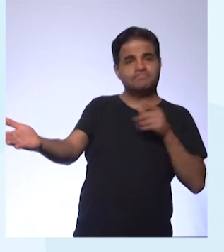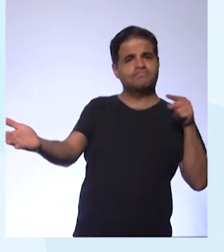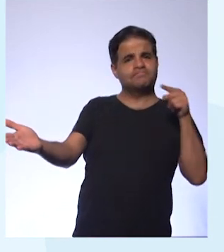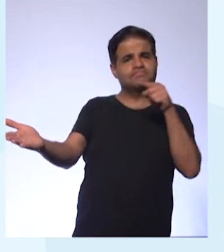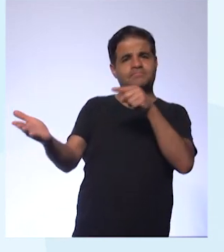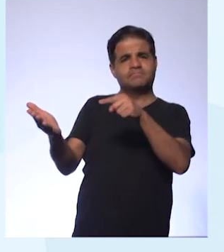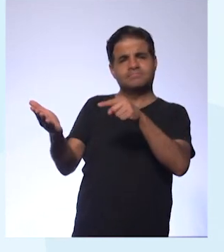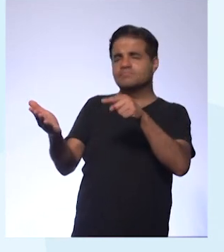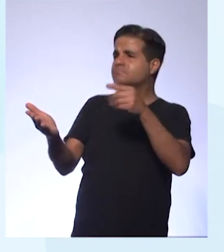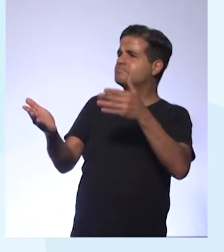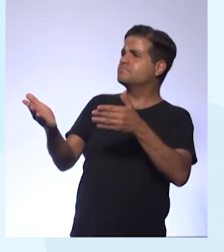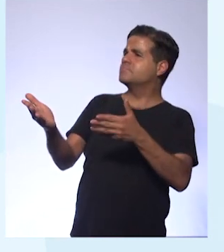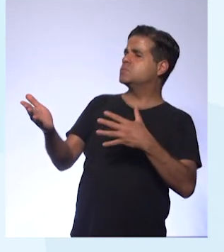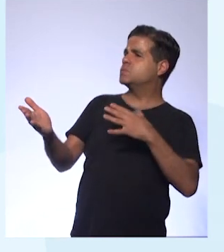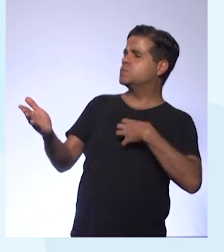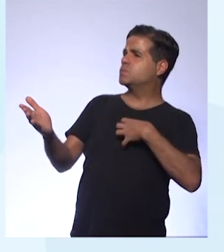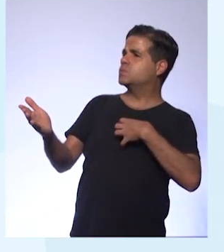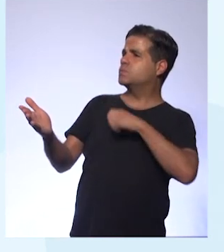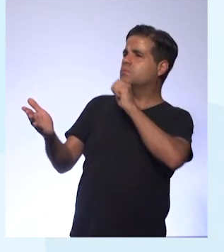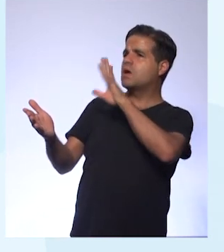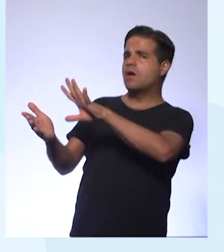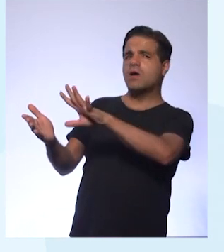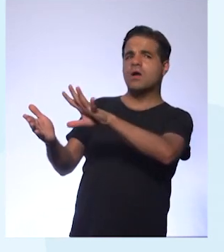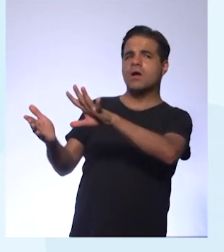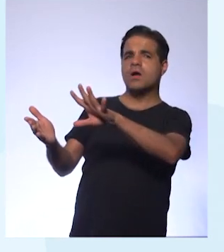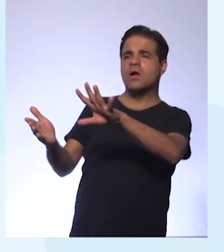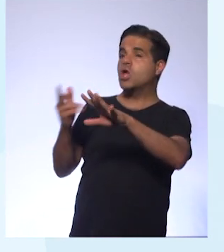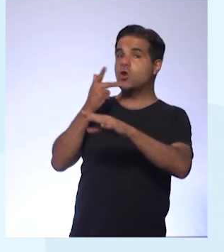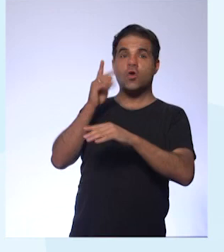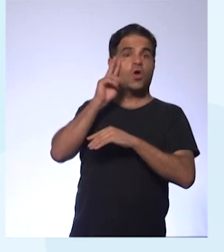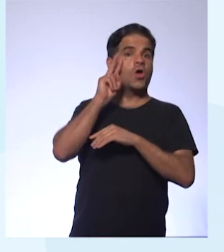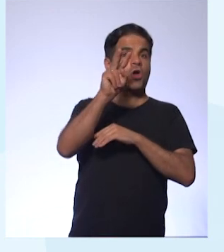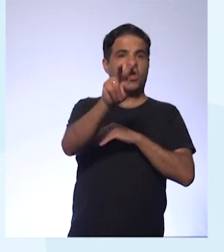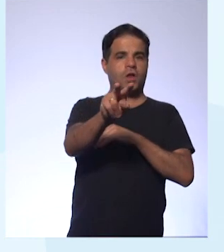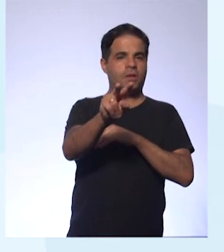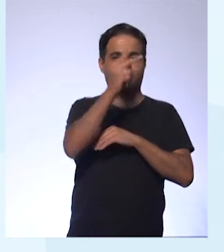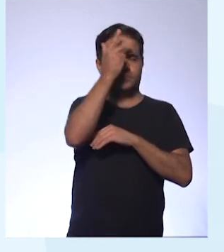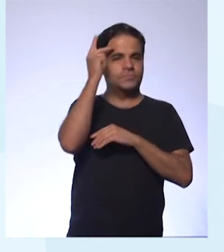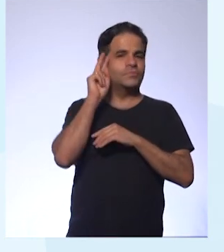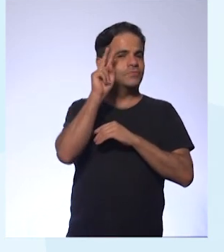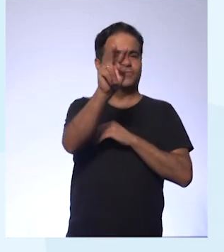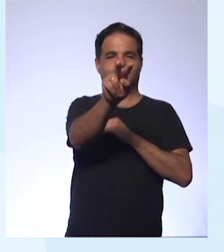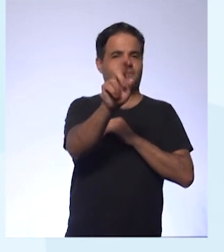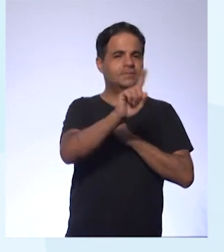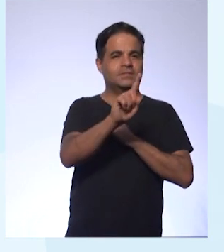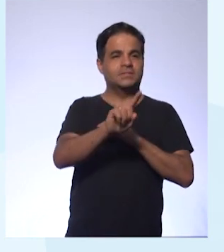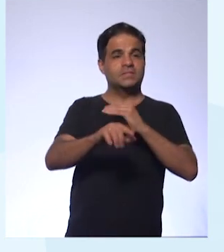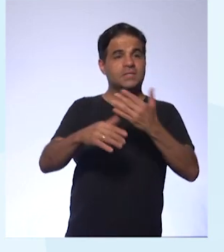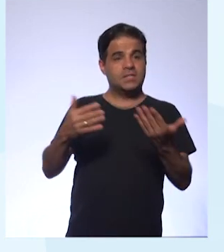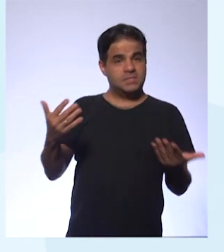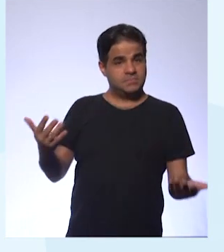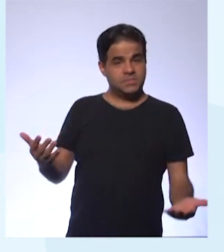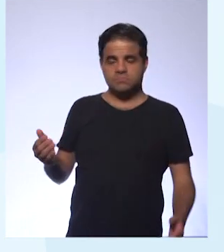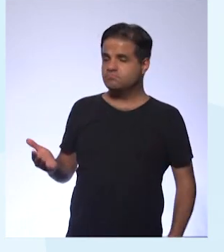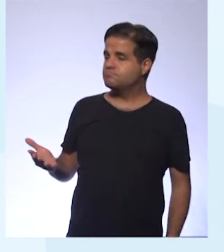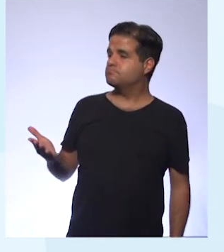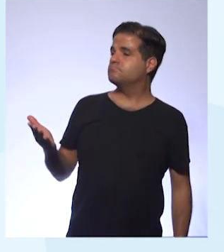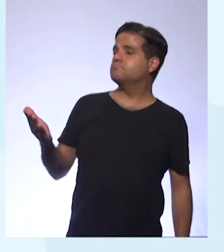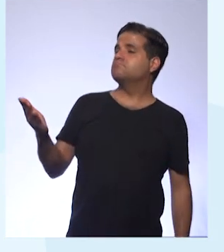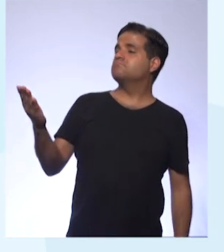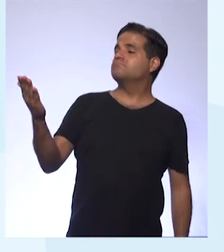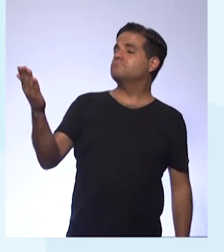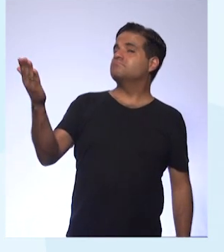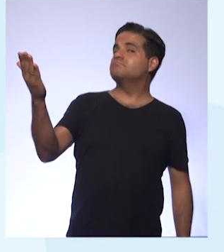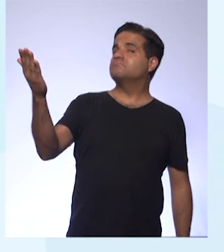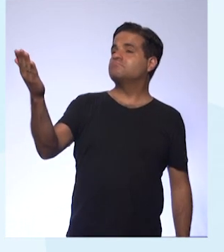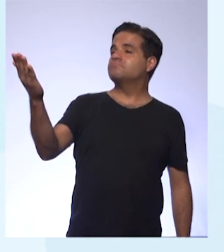horizonte, ele mesmo está vislumbrando esse horizonte, ele não olha diretamente para o espectador, e as mãos dele vão levar a gente, no